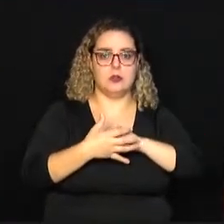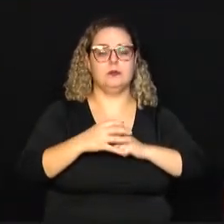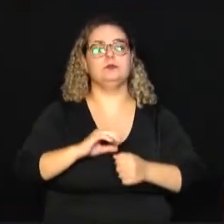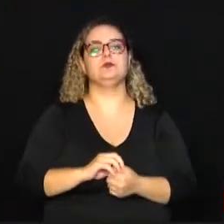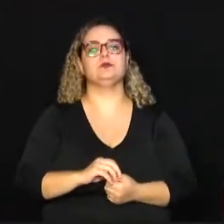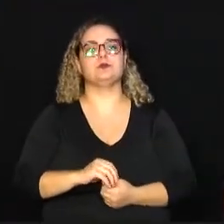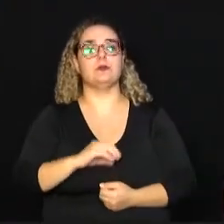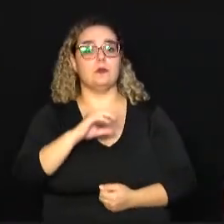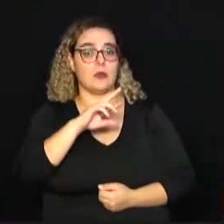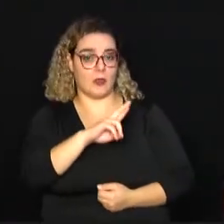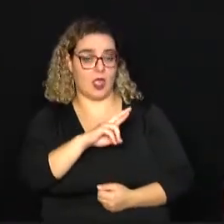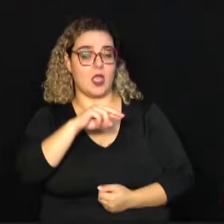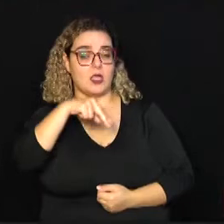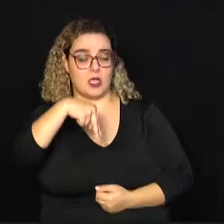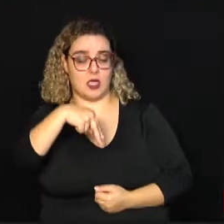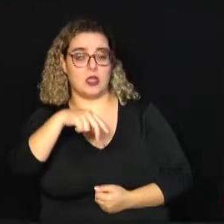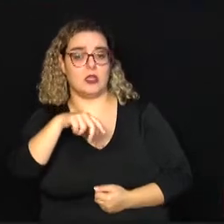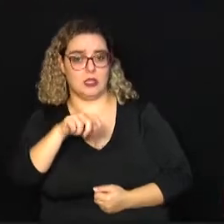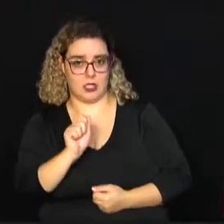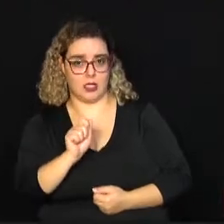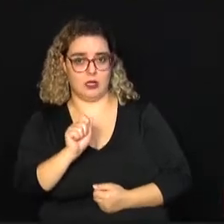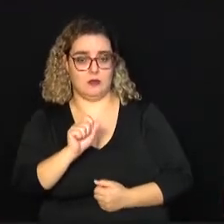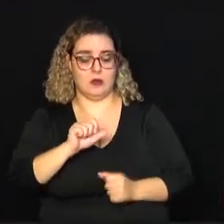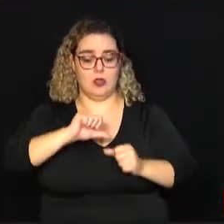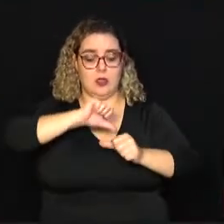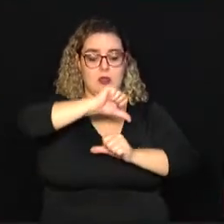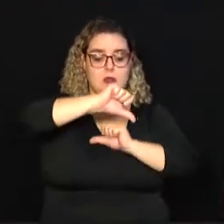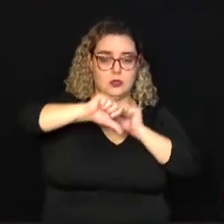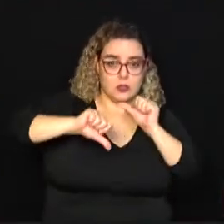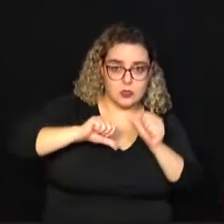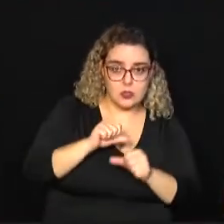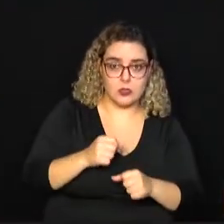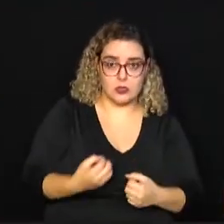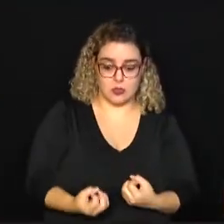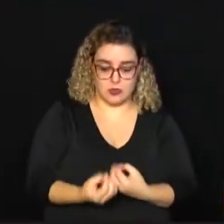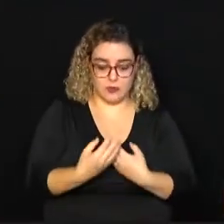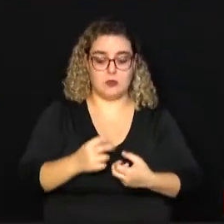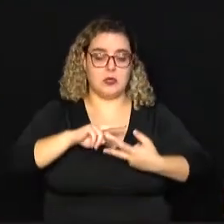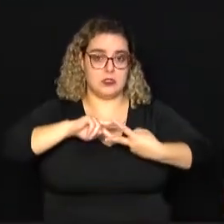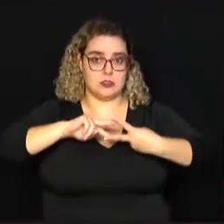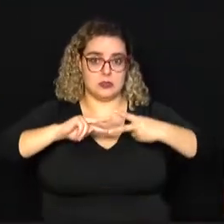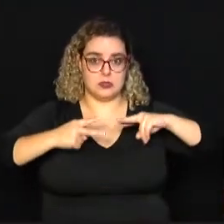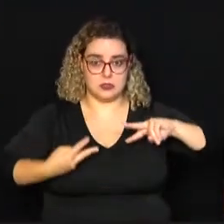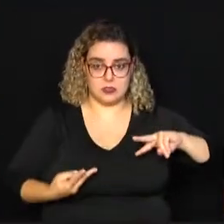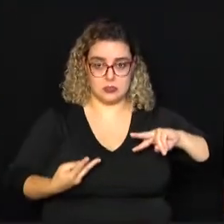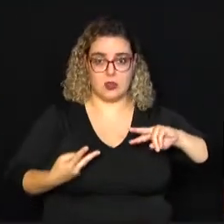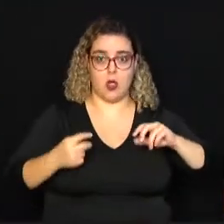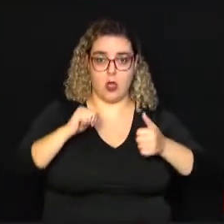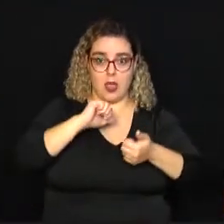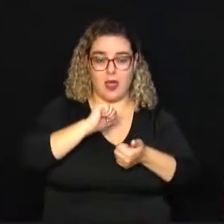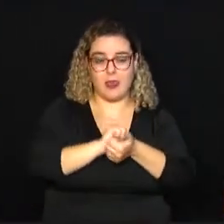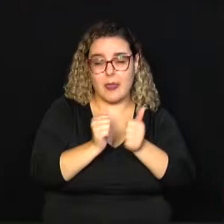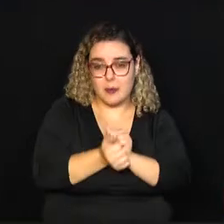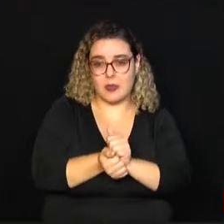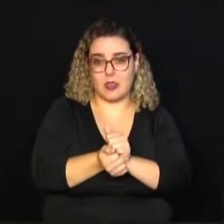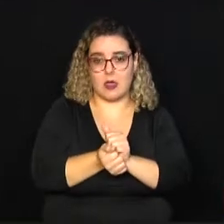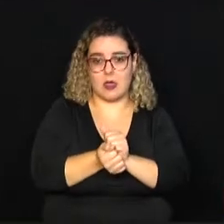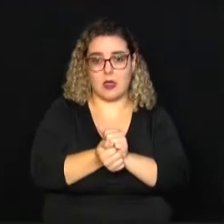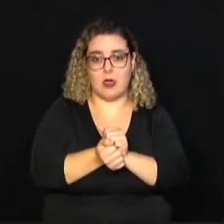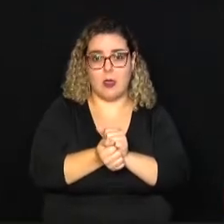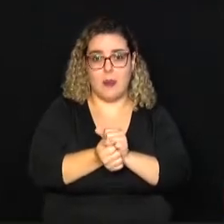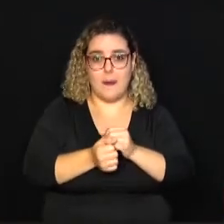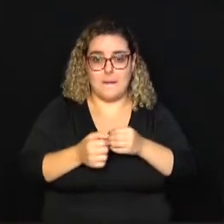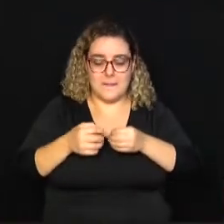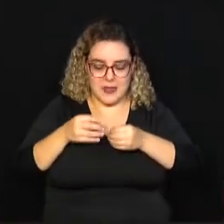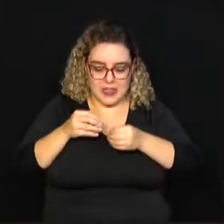RNA. Esse RNA vai ser transformado em informação genética e em proteína e tudo mais pela célula da pessoa